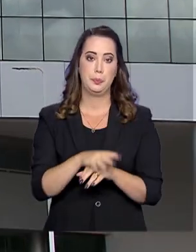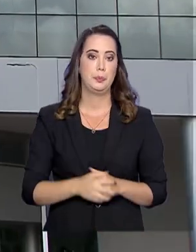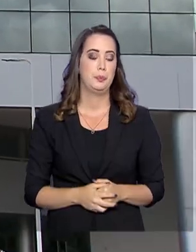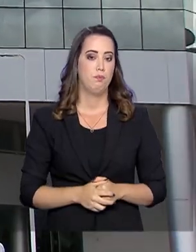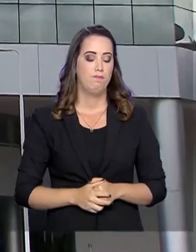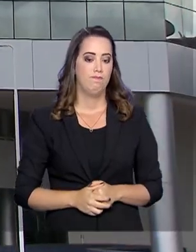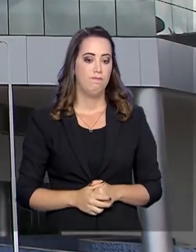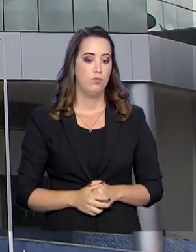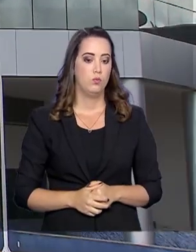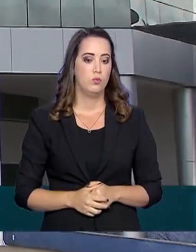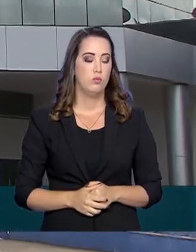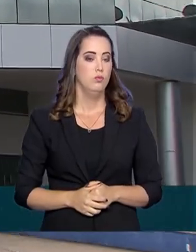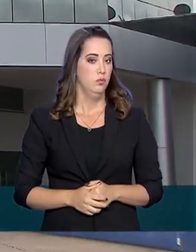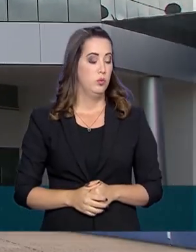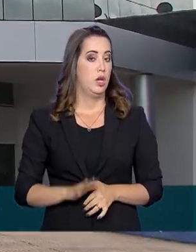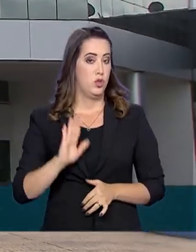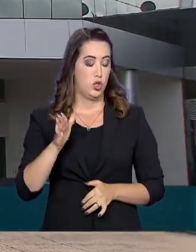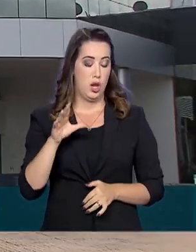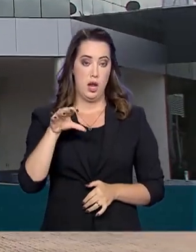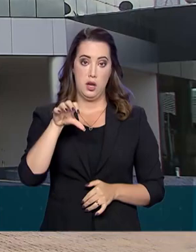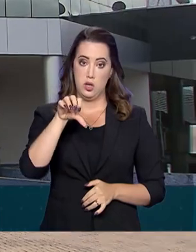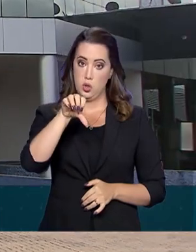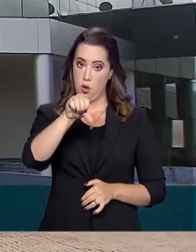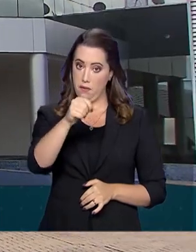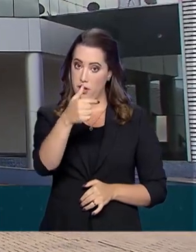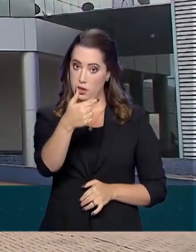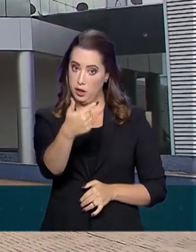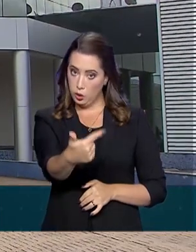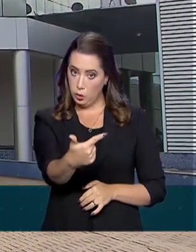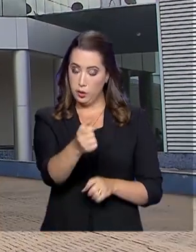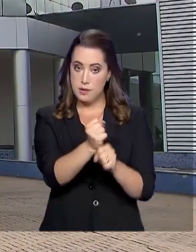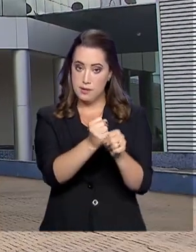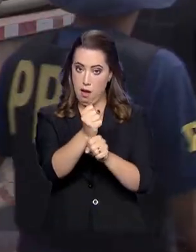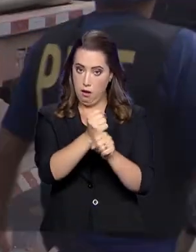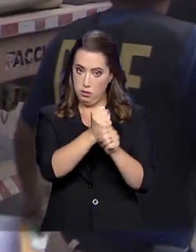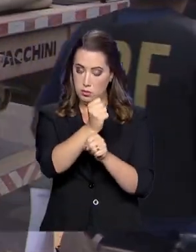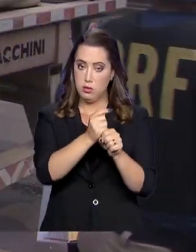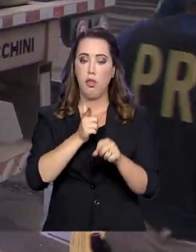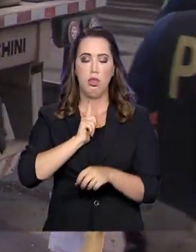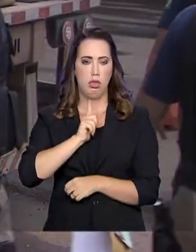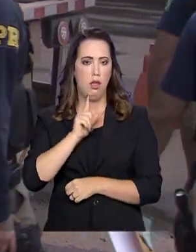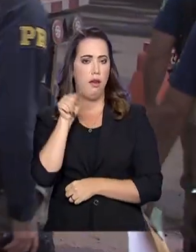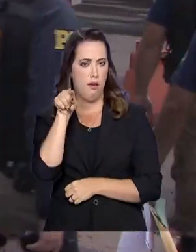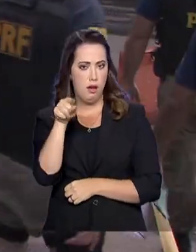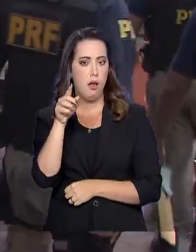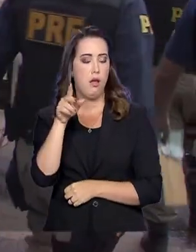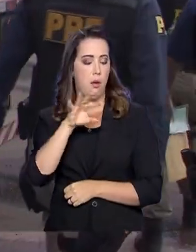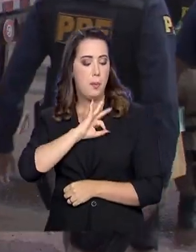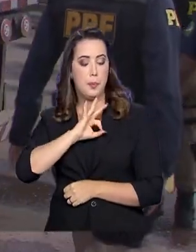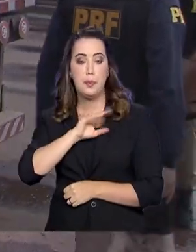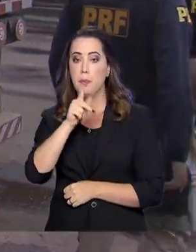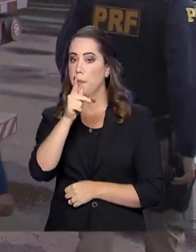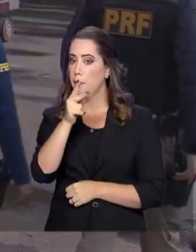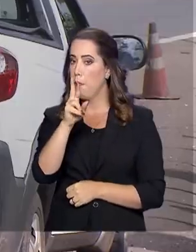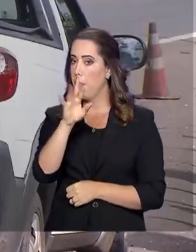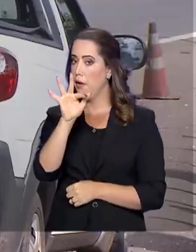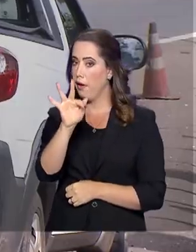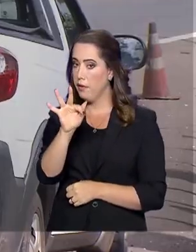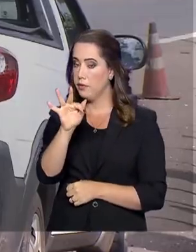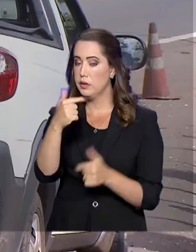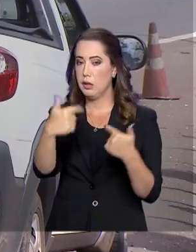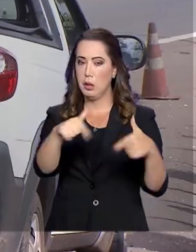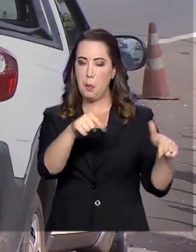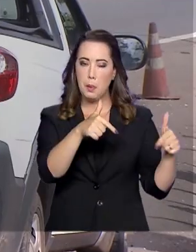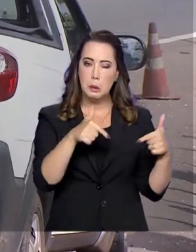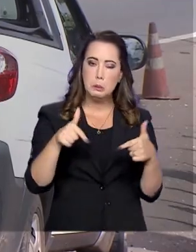Desde que foi criada há quase 92 anos, a Polícia Rodoviária Federal trabalha para manter a tranquilidade e a segurança